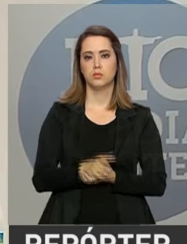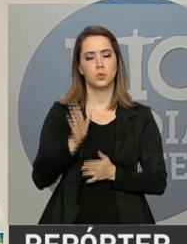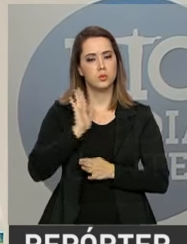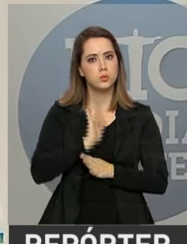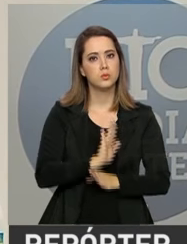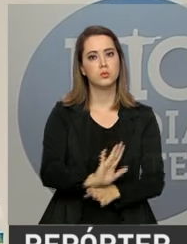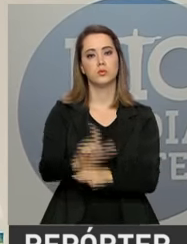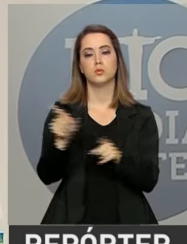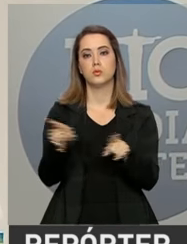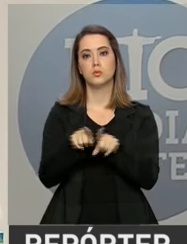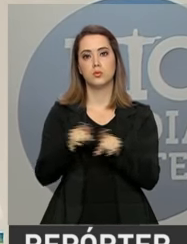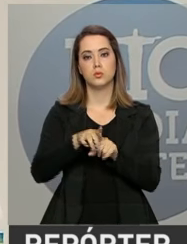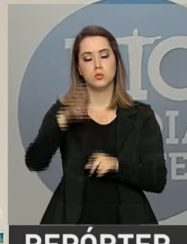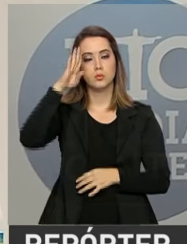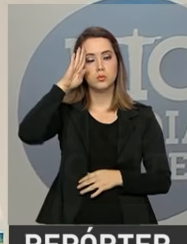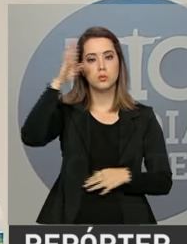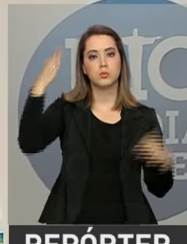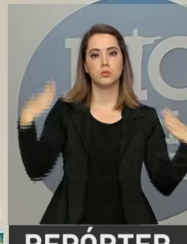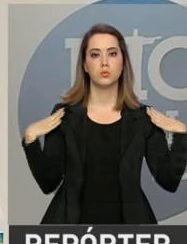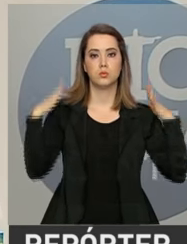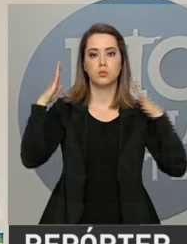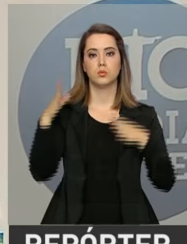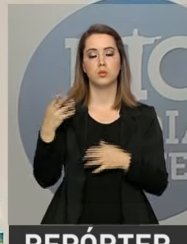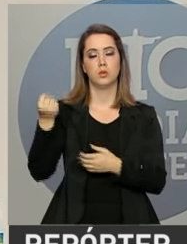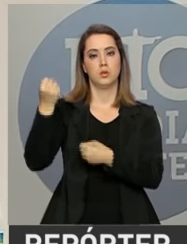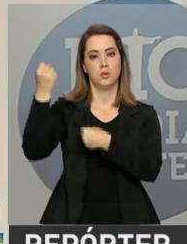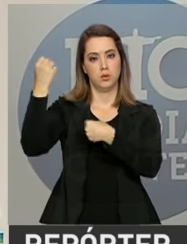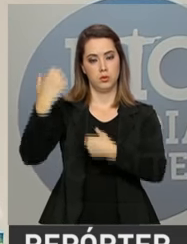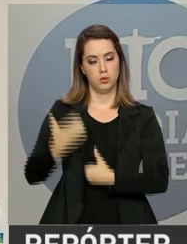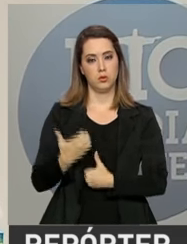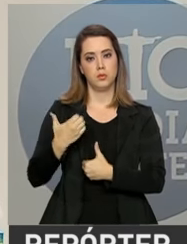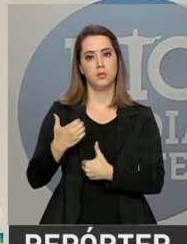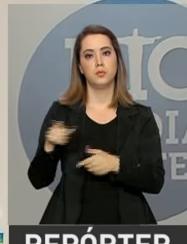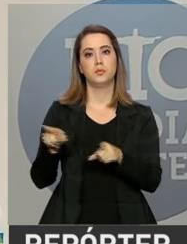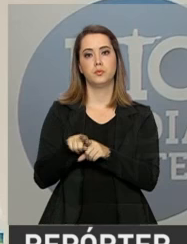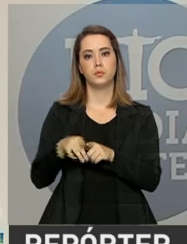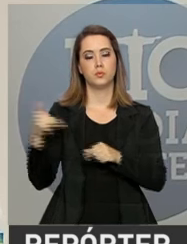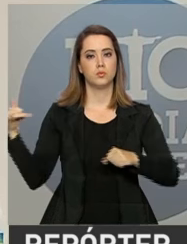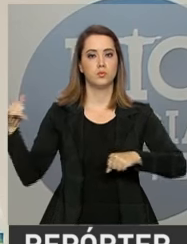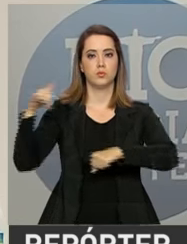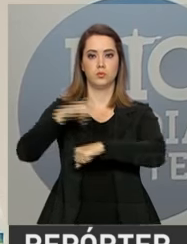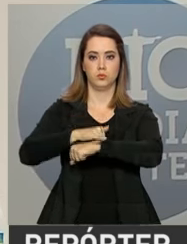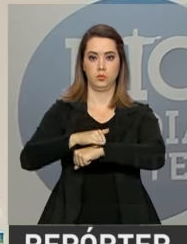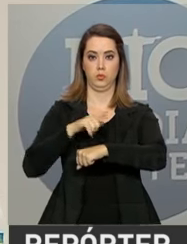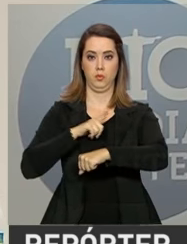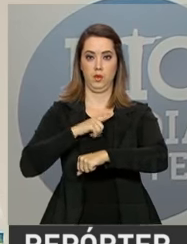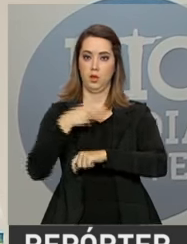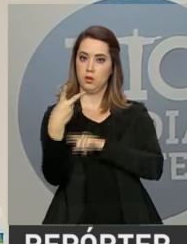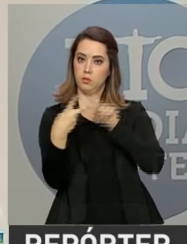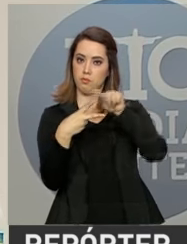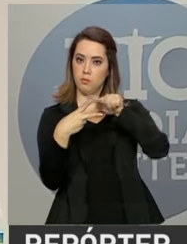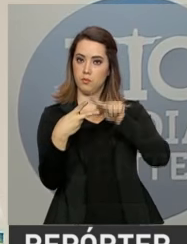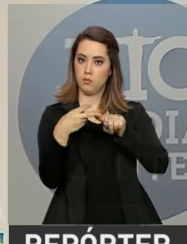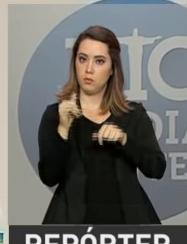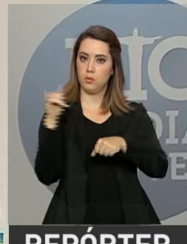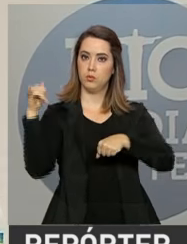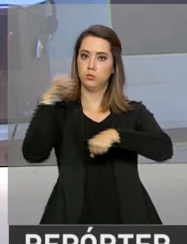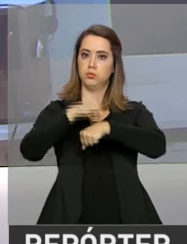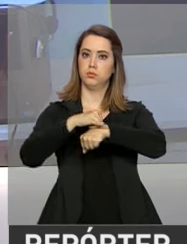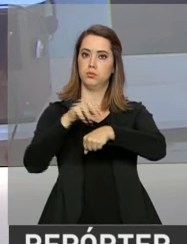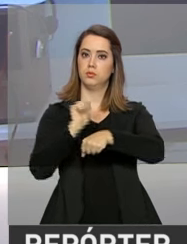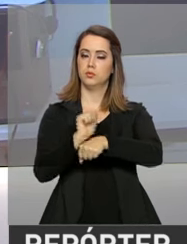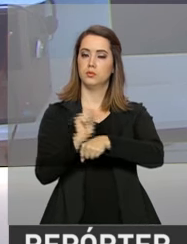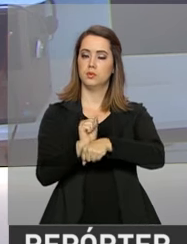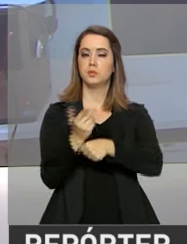da aeronáutica estamos à disposição do duas aeronaves e alguns veículos terrestres